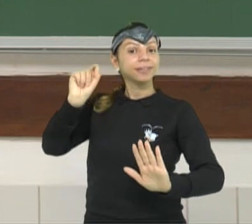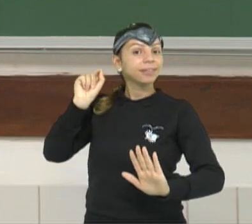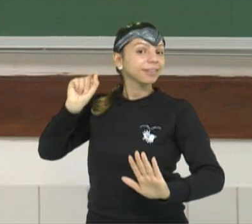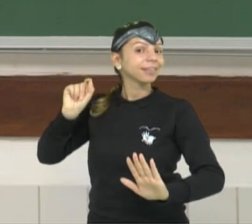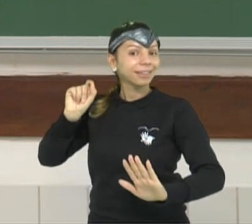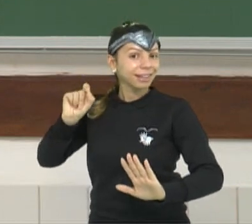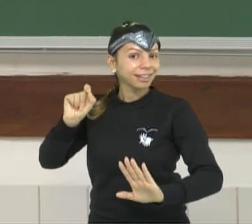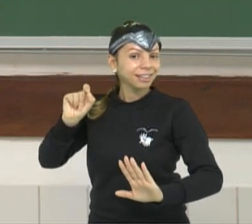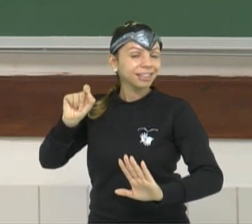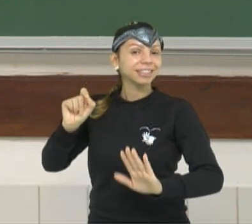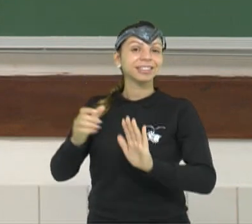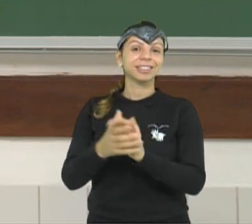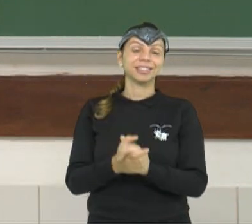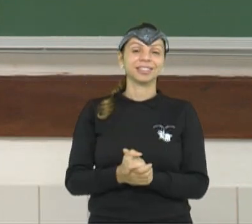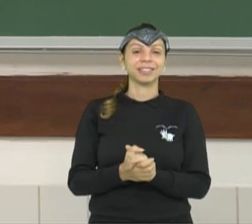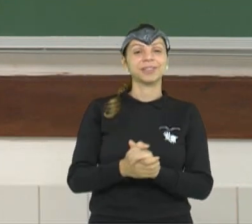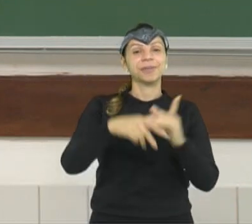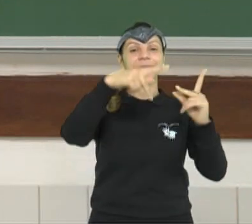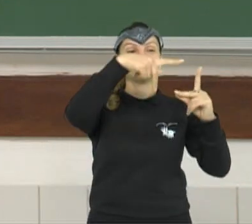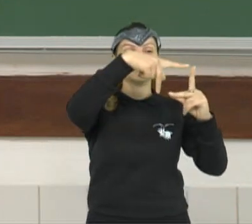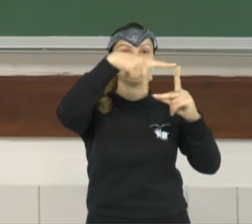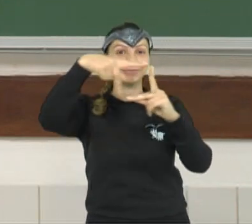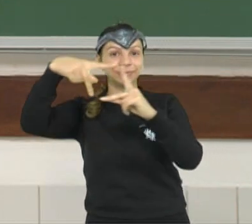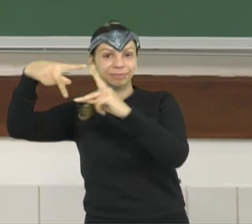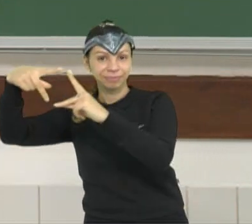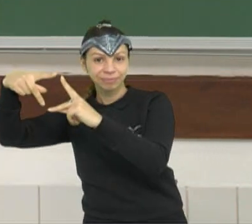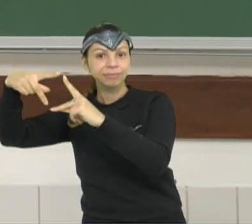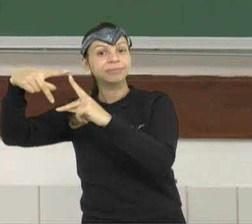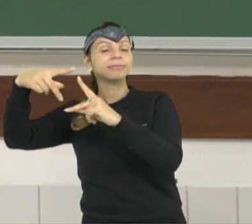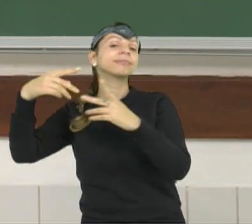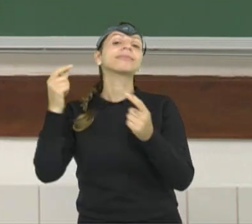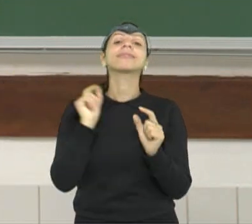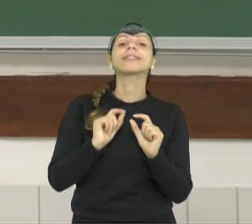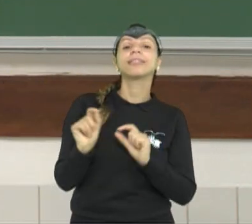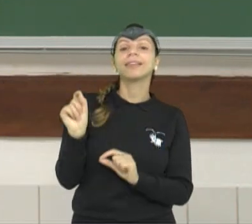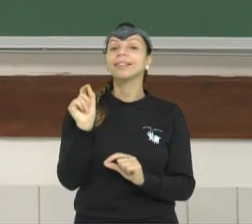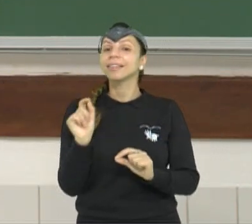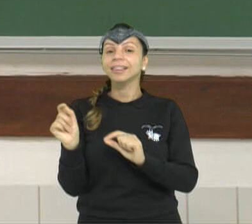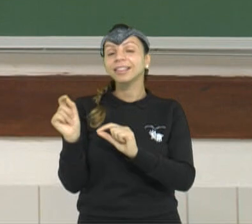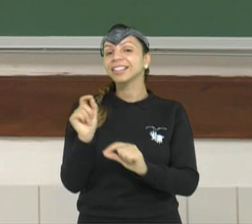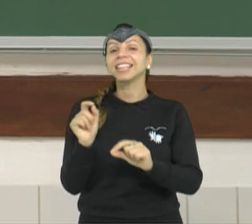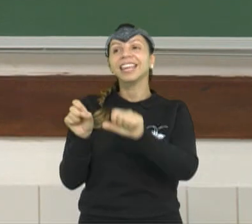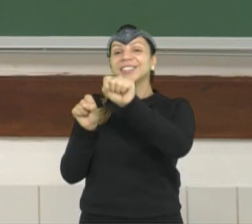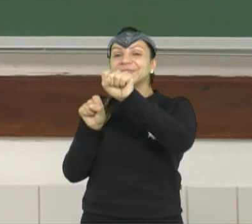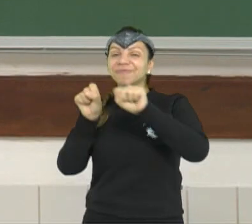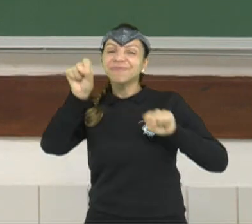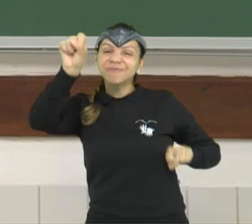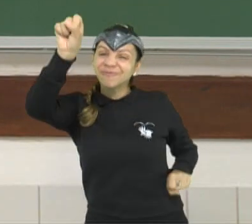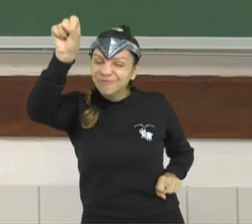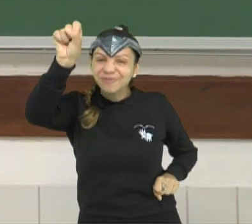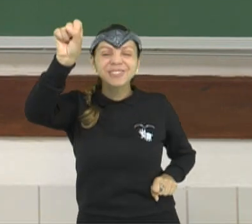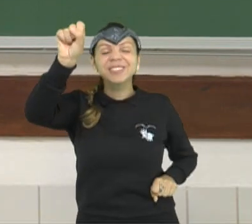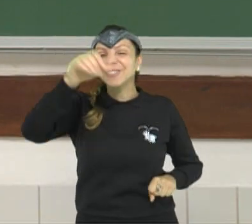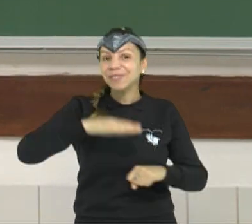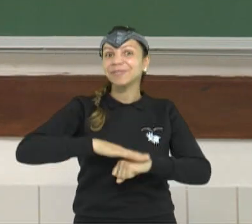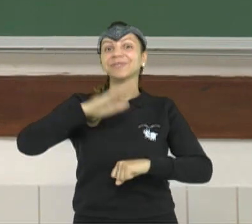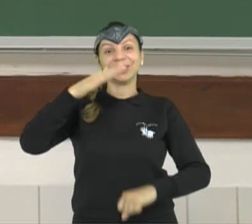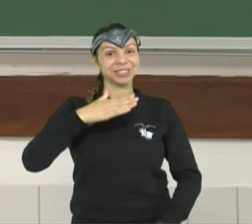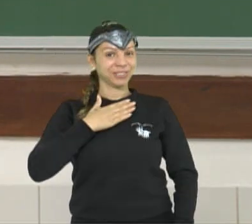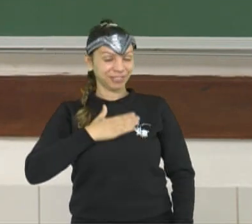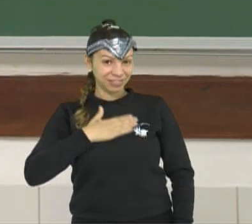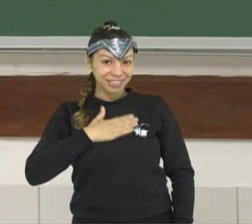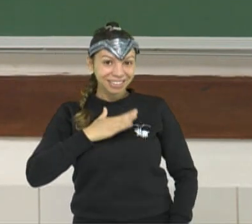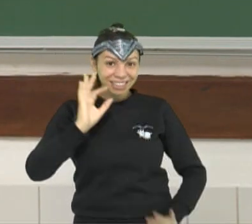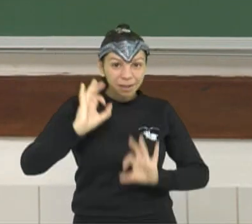então com as comic strips. Vamos ver quem é o nosso super-herói favorito. Já está